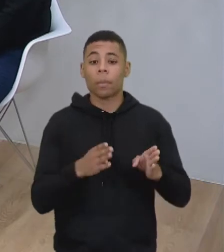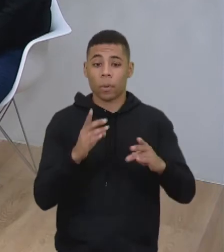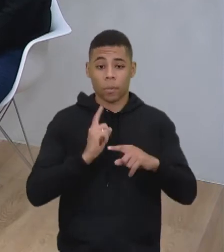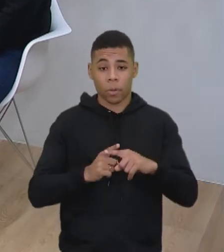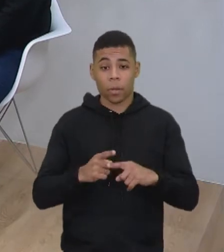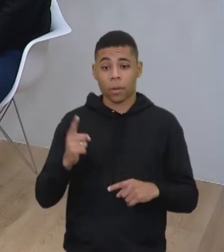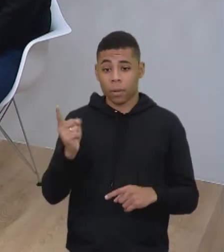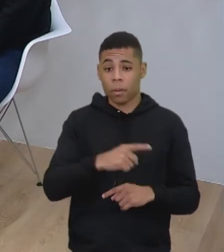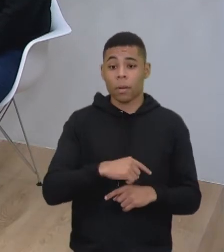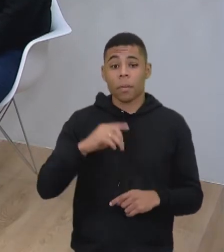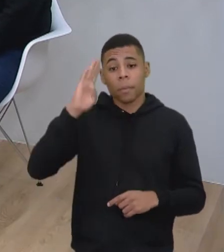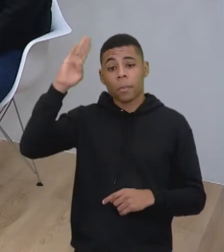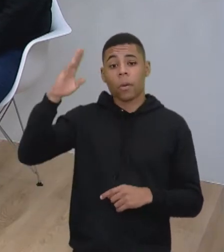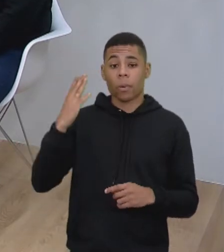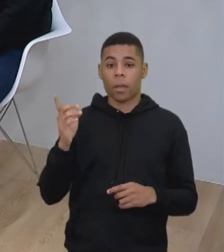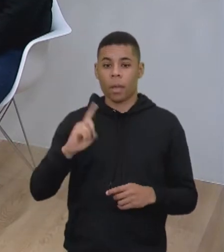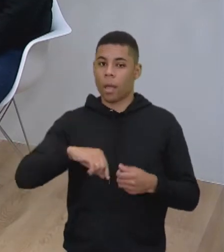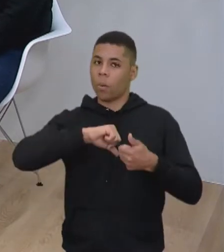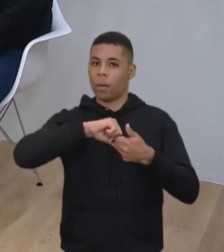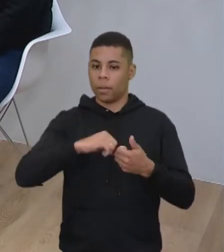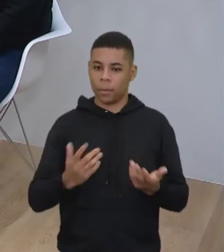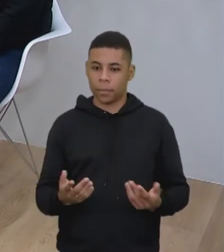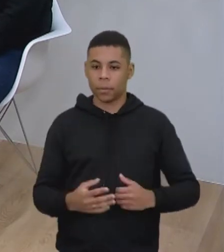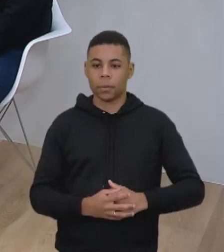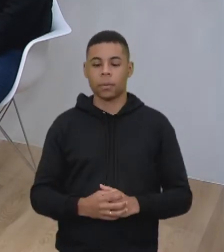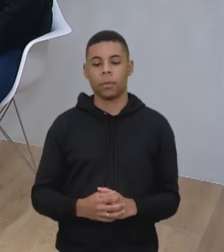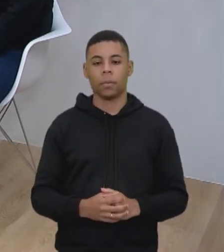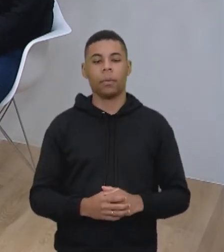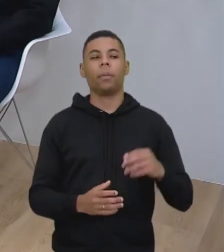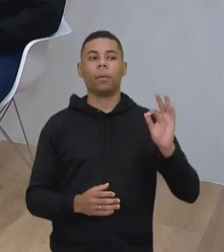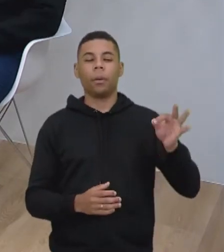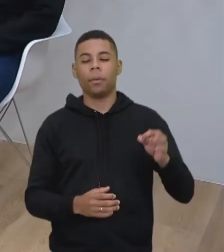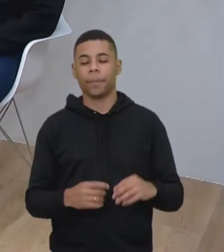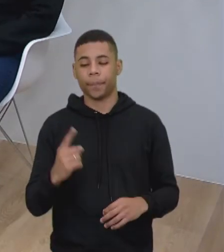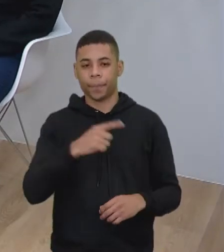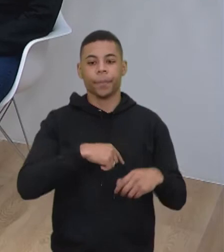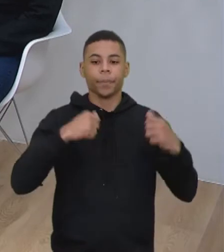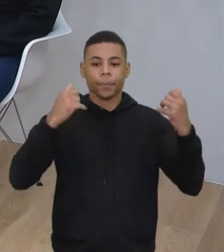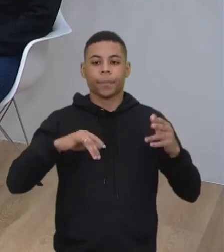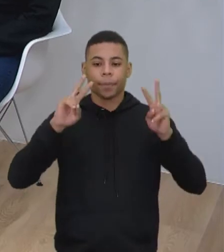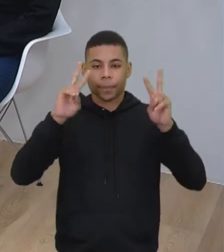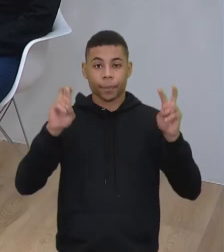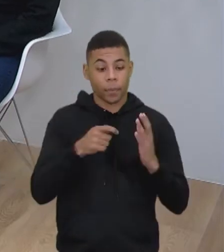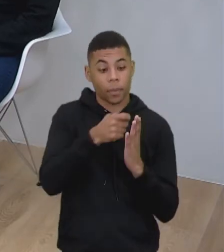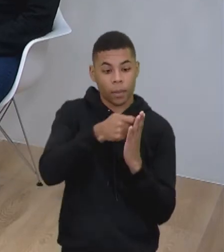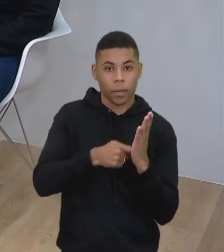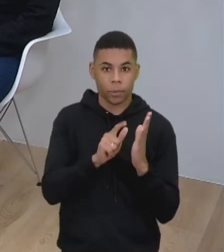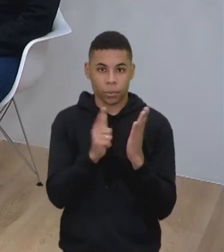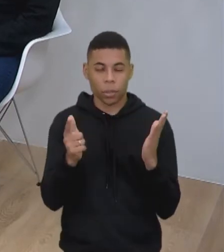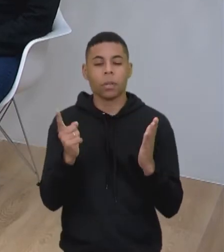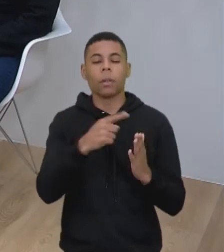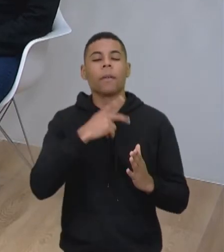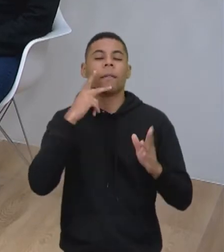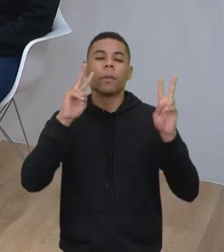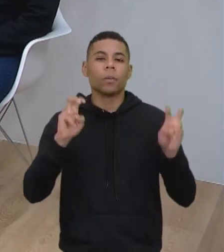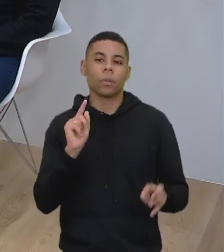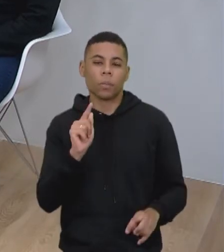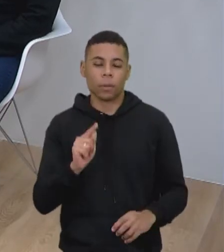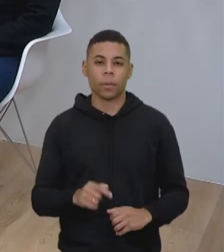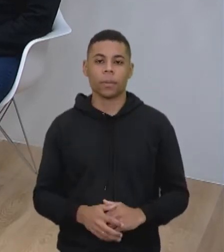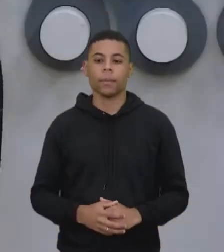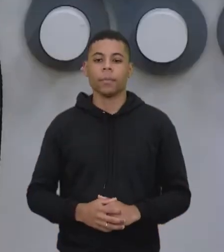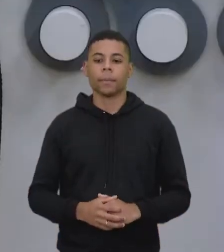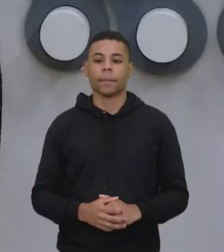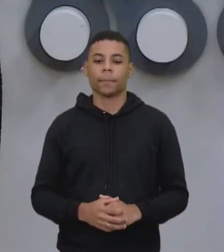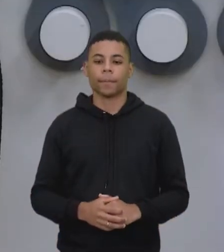o observatório, a ideia é ler com qualidade. Então, na verdade, quando a gente está falando sobre o texto jornalístico, a gente falou muito sobre o quê?